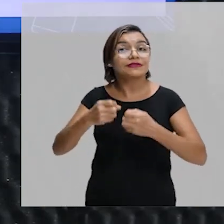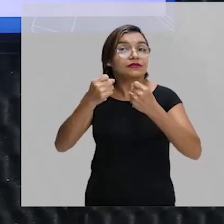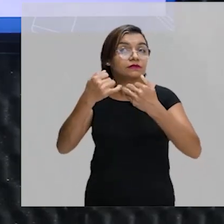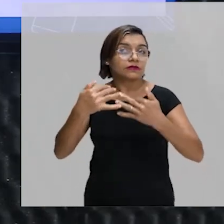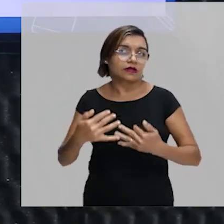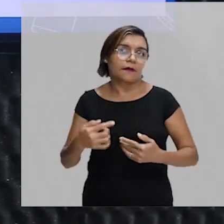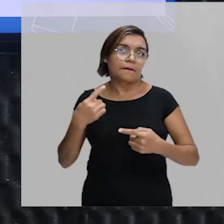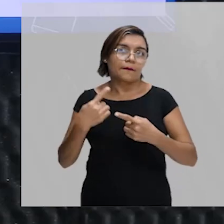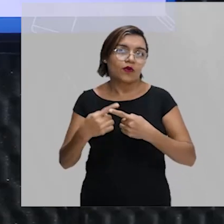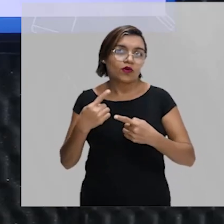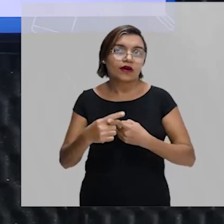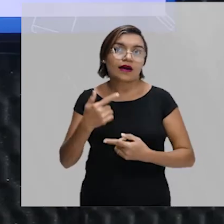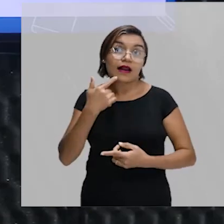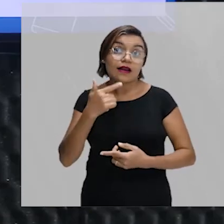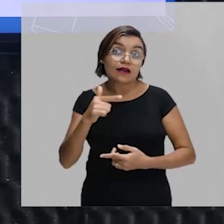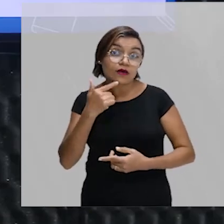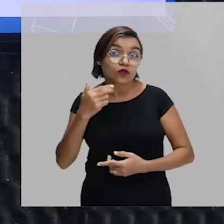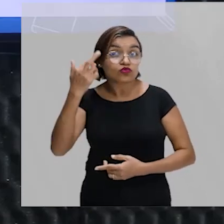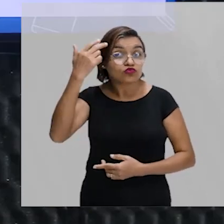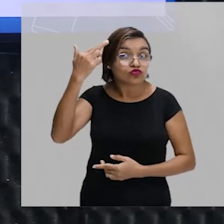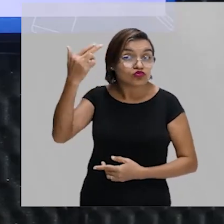a história da língua.